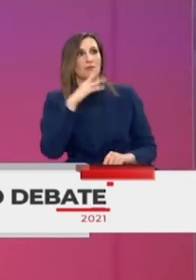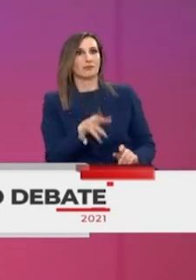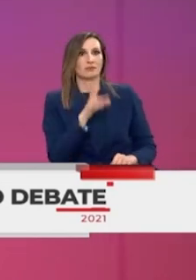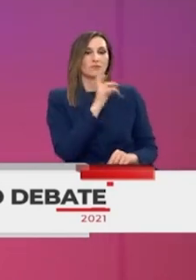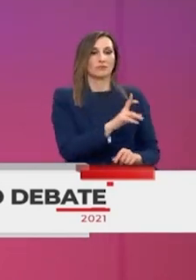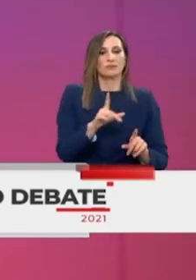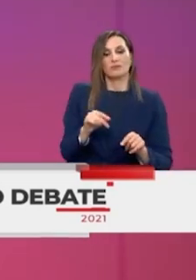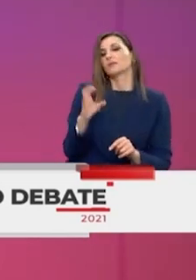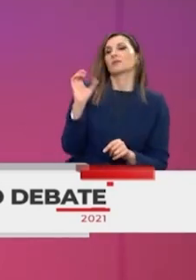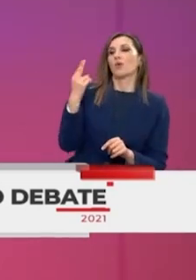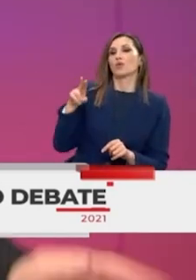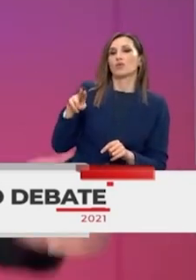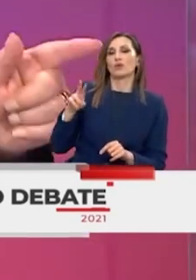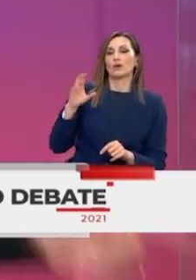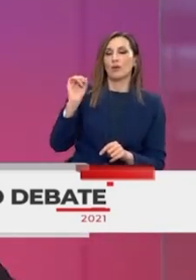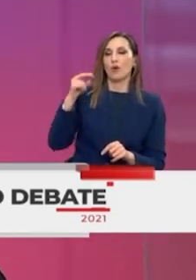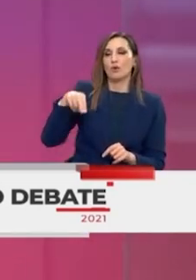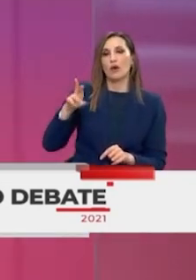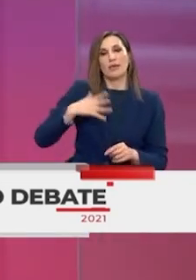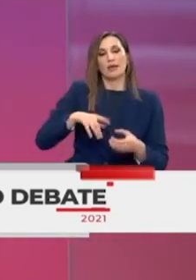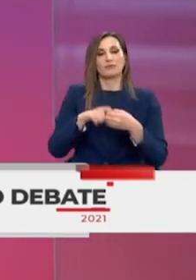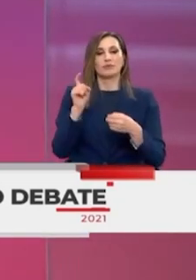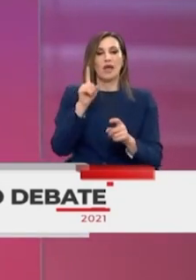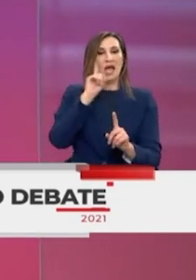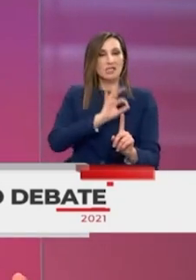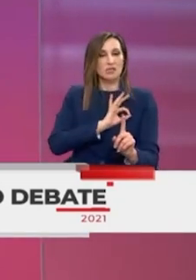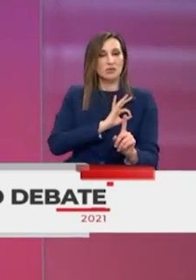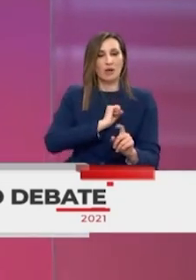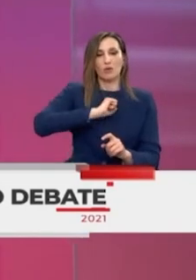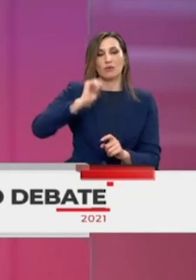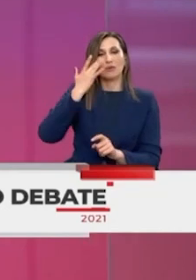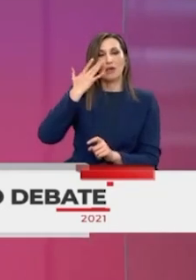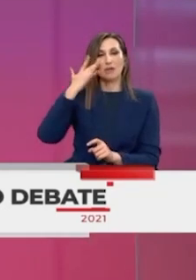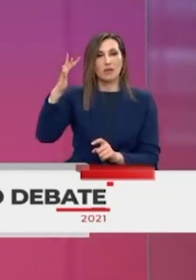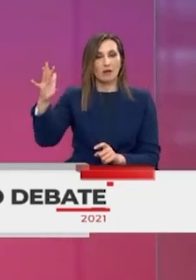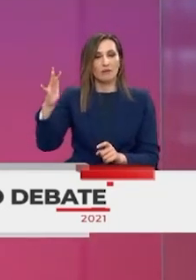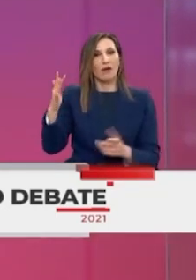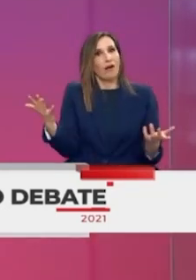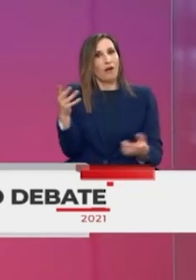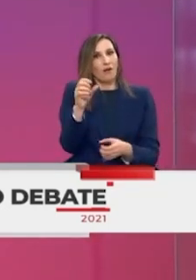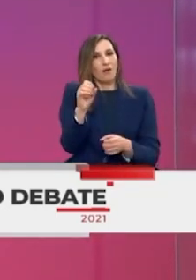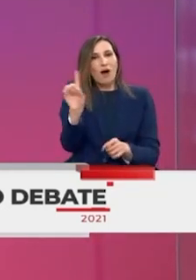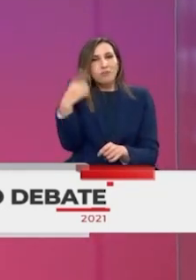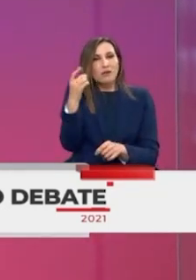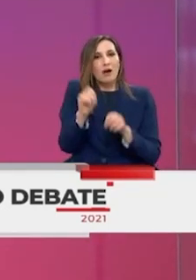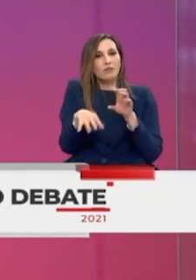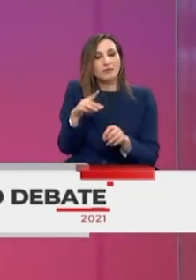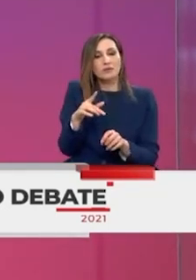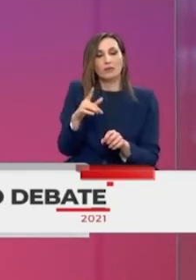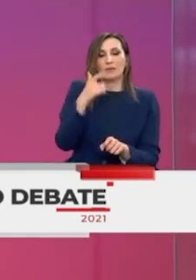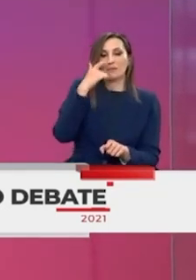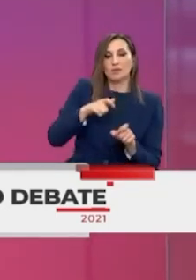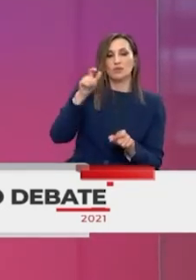retirar Portugal da ONU. Esta senhora tem toda uma prática contra os imigrantes. Eu pergunto, o que é que aconteceria